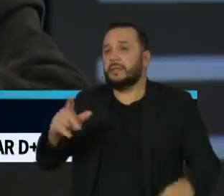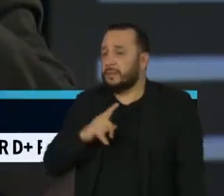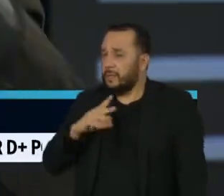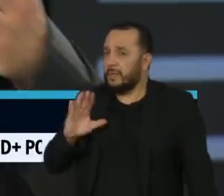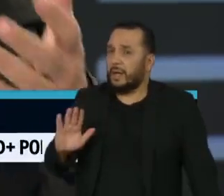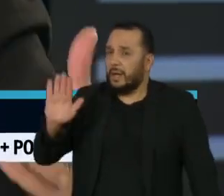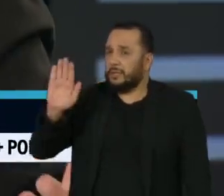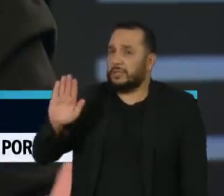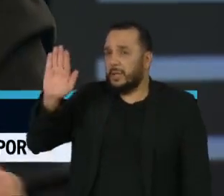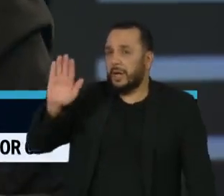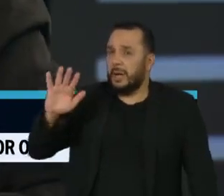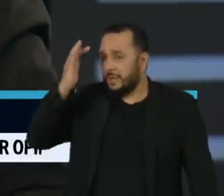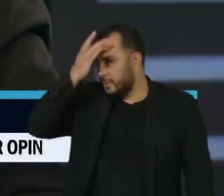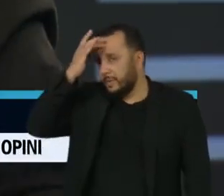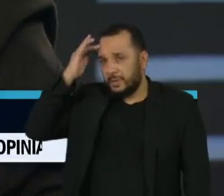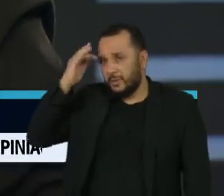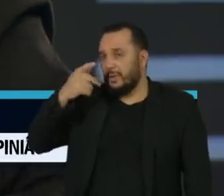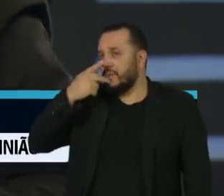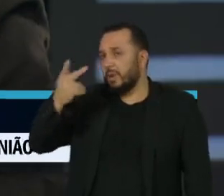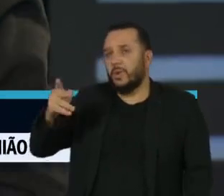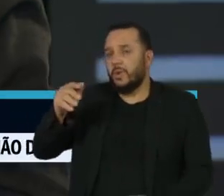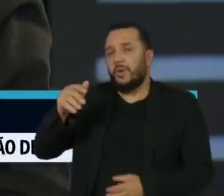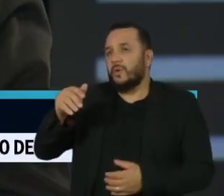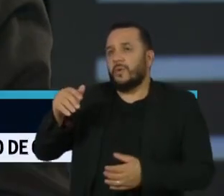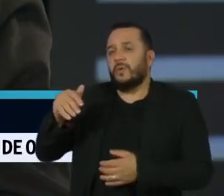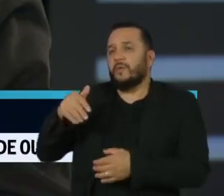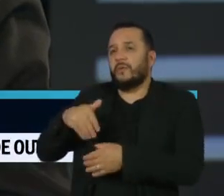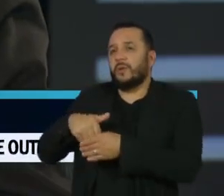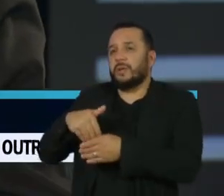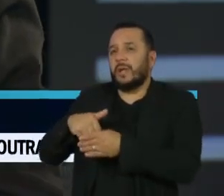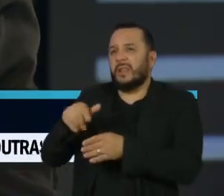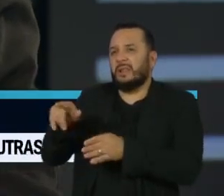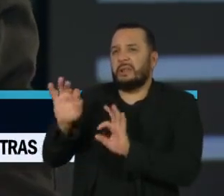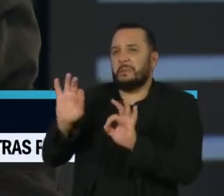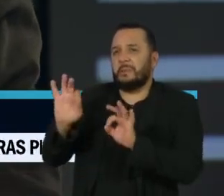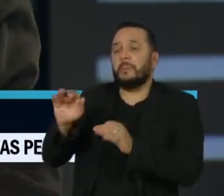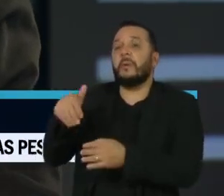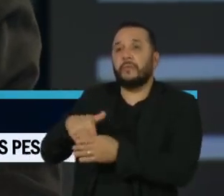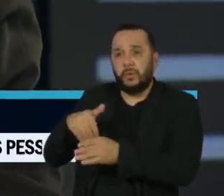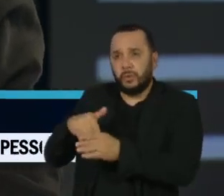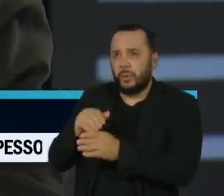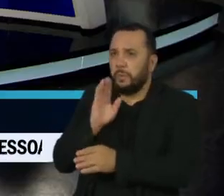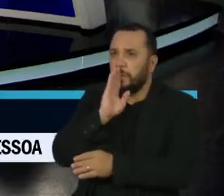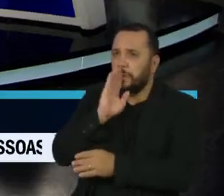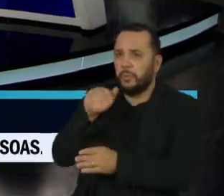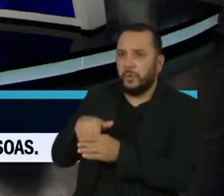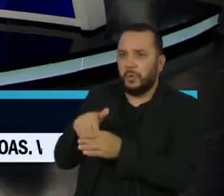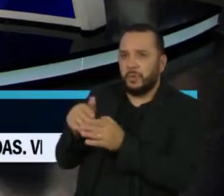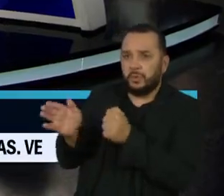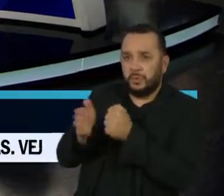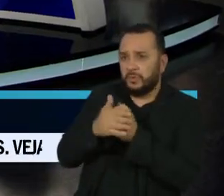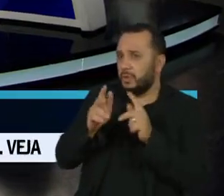que as pessoas nem falavam que ia votar nele, no entanto, ia votar em silêncio, como aconteceu com Bolsonaro. E